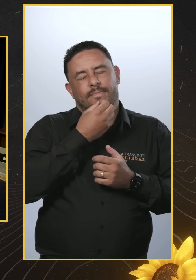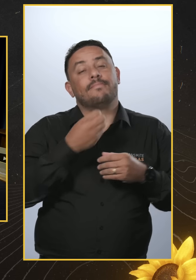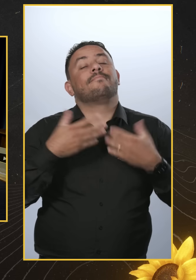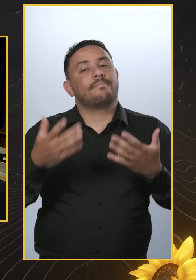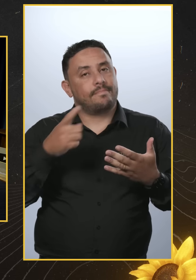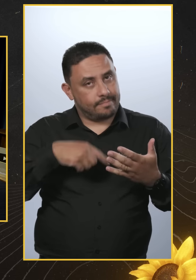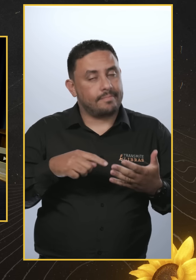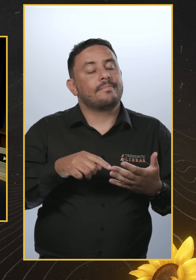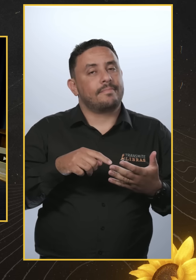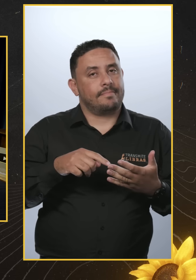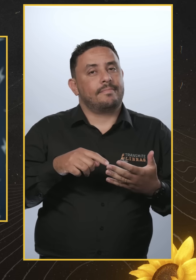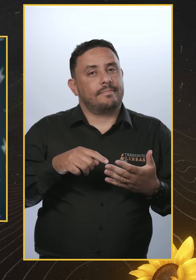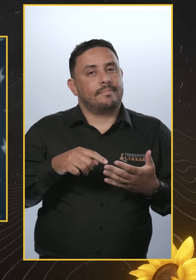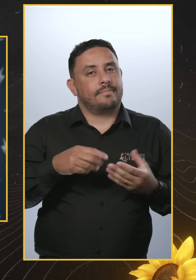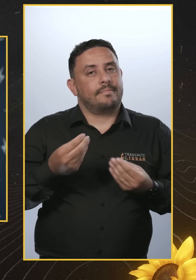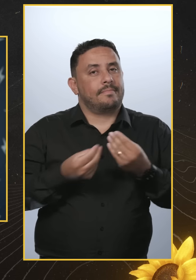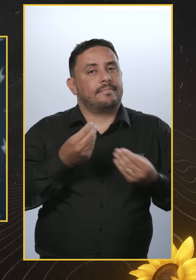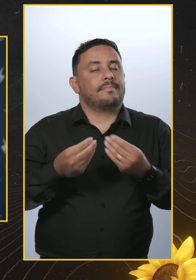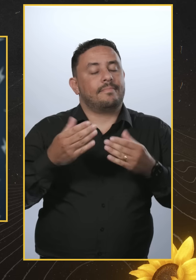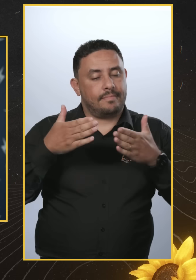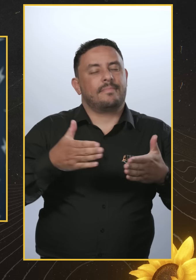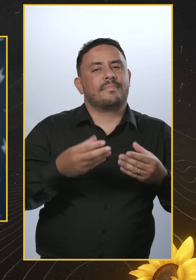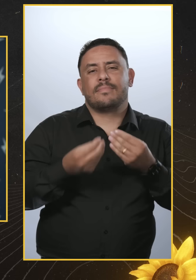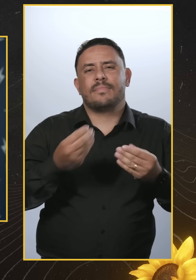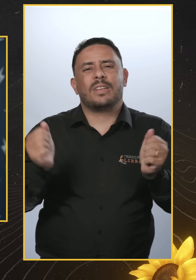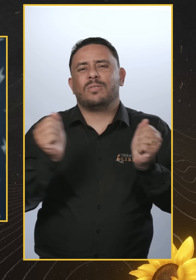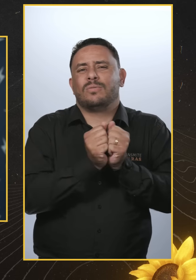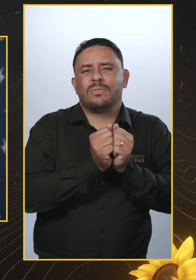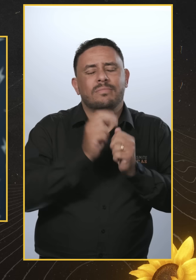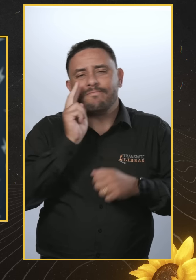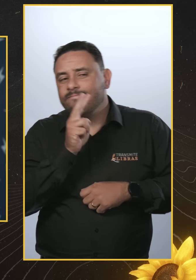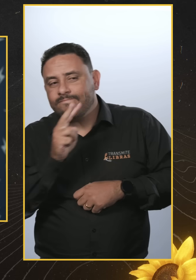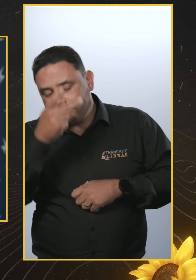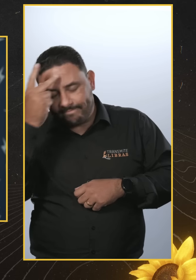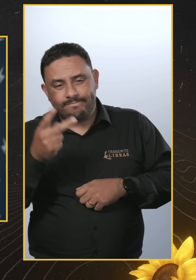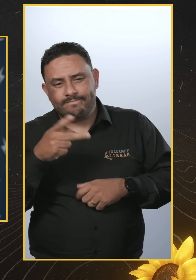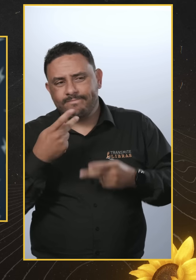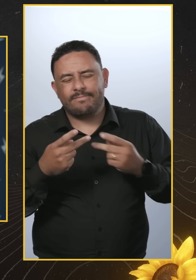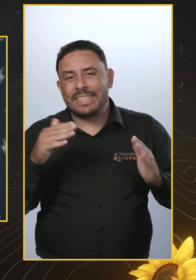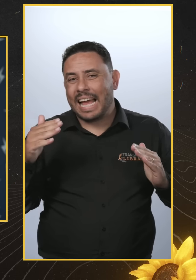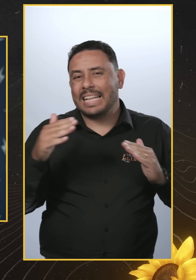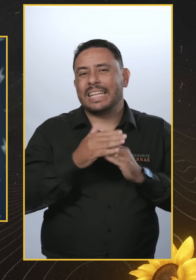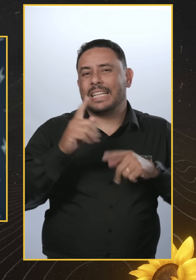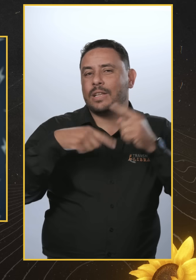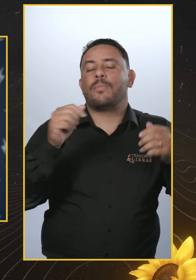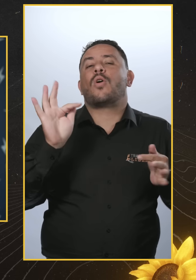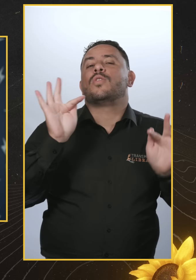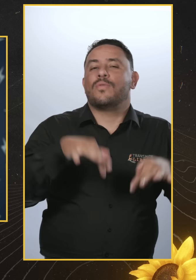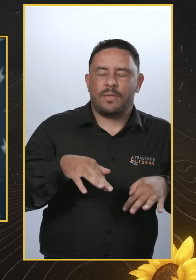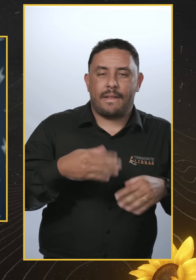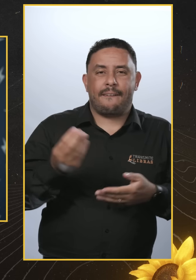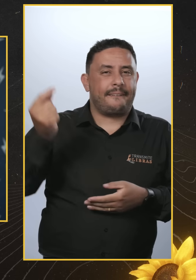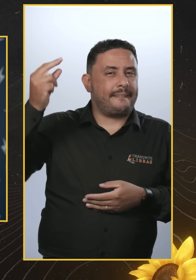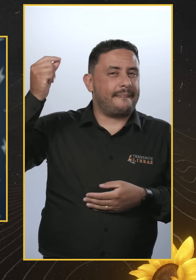seja é autoral esse aí a galera chega e fala cara estamos junto aí eu olho pra pessoa e a pessoa fala até depois do fim quem já me conhece das